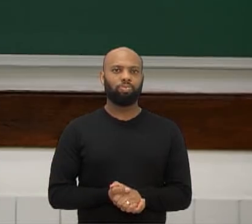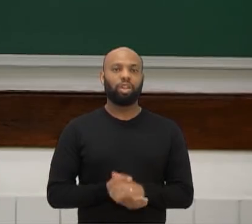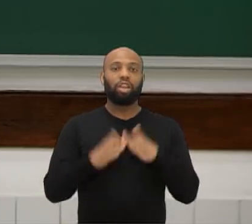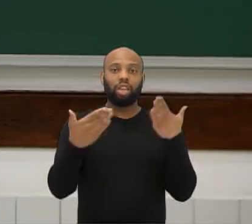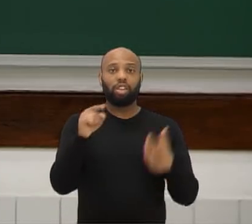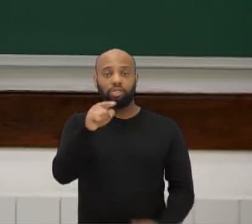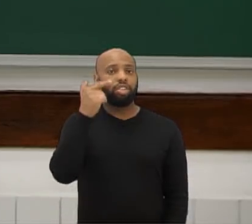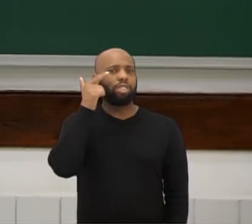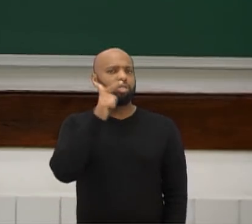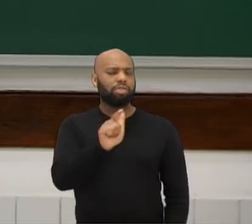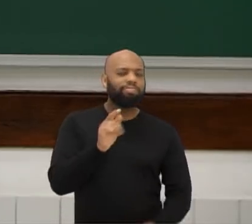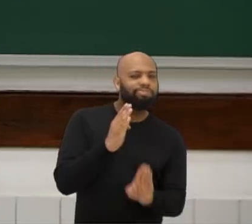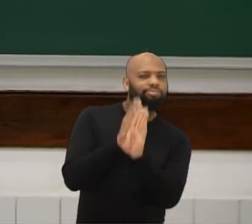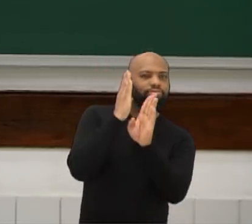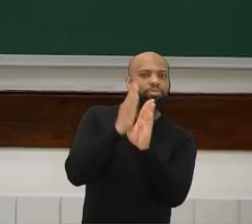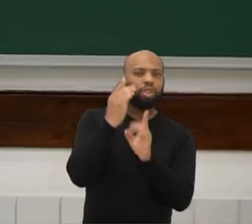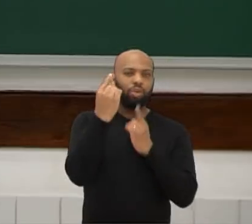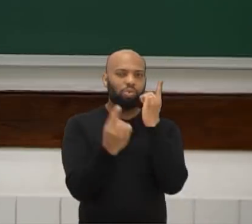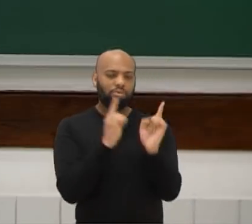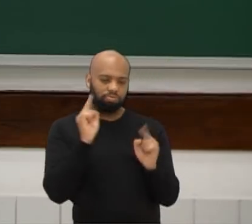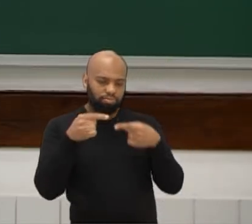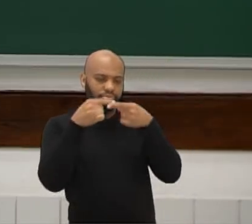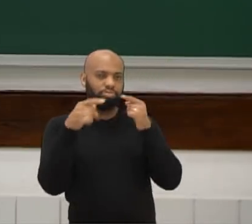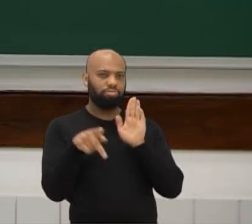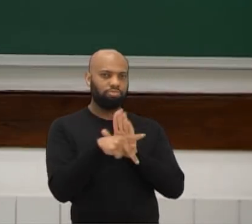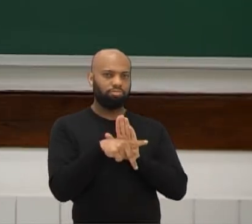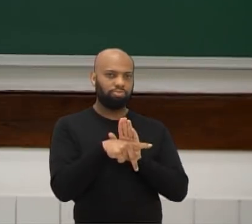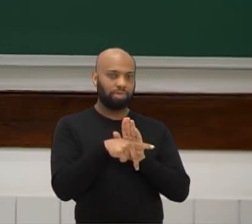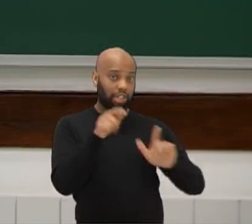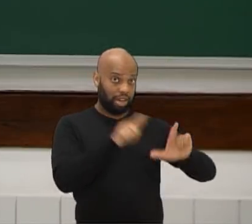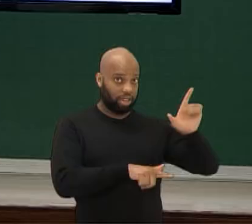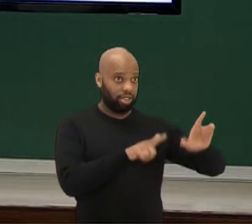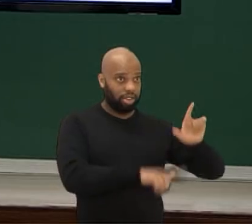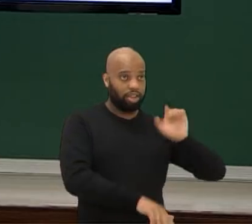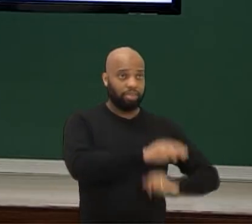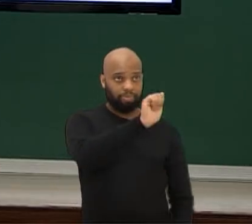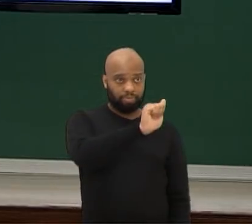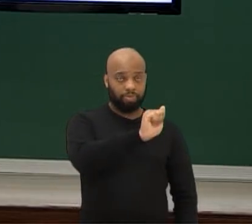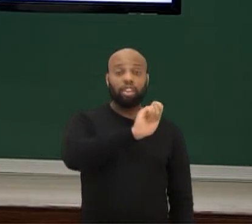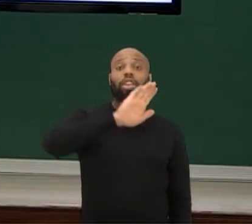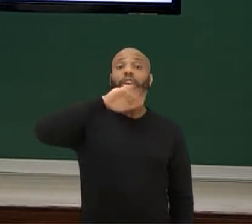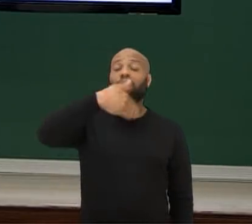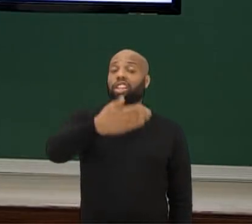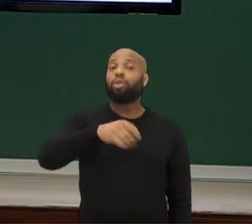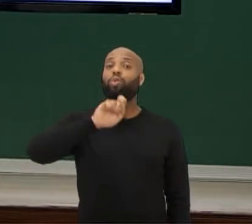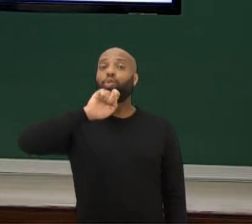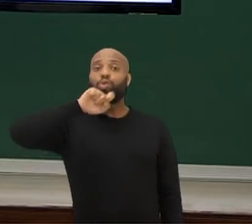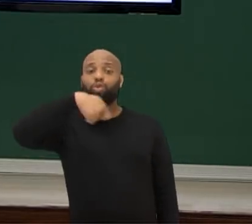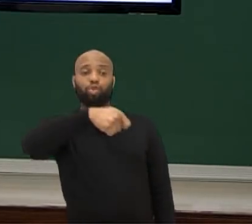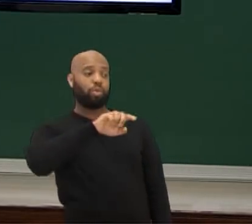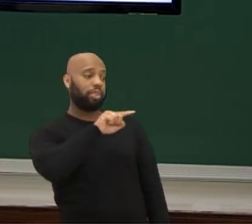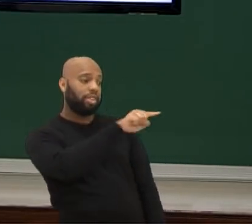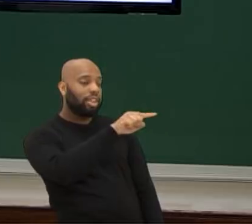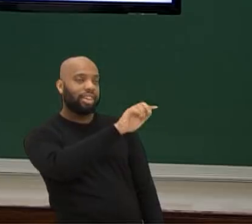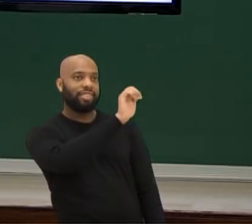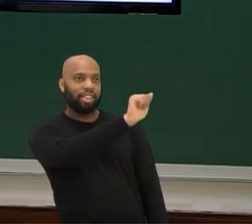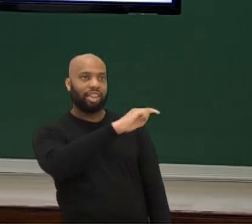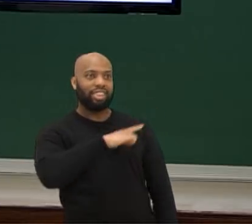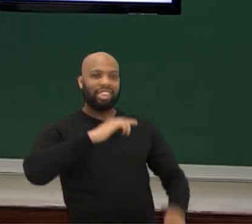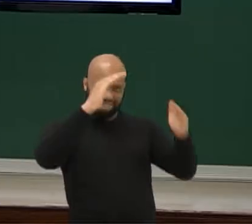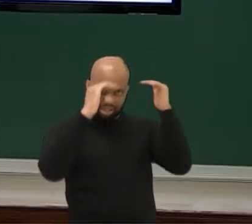Então, conseguiram identificar qual figura? Vamos lá? Em relação à figura A, veja que ela está aqui